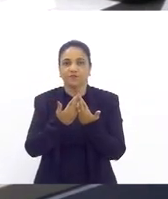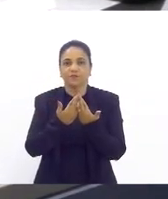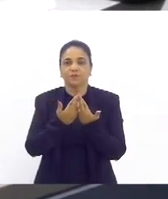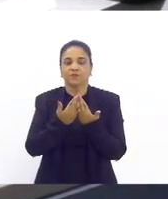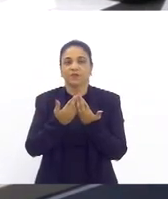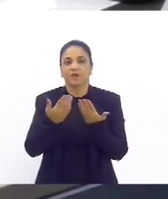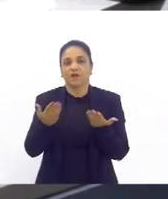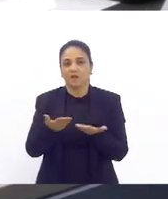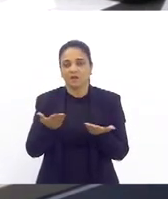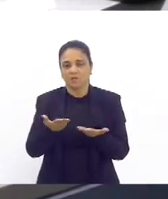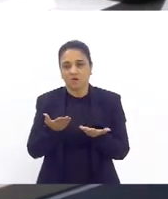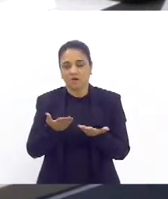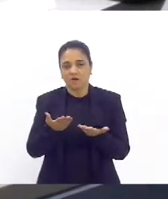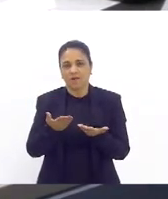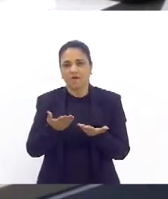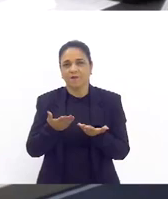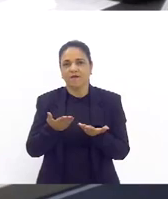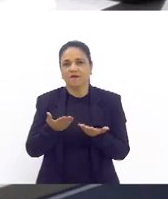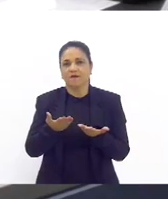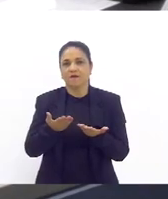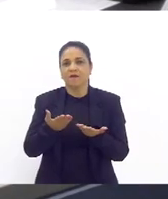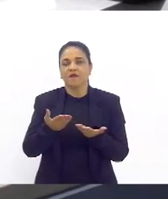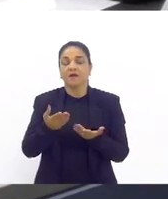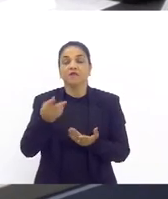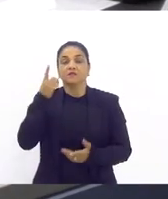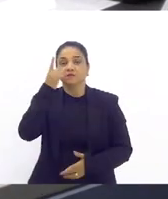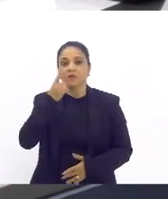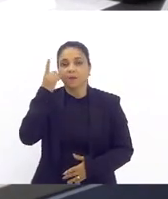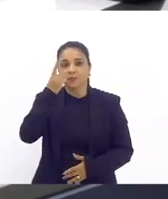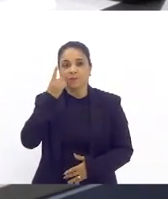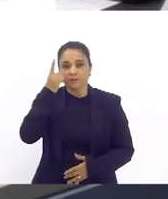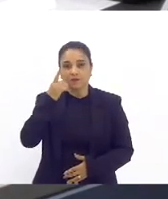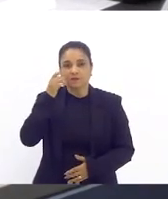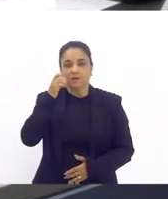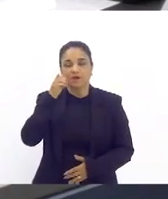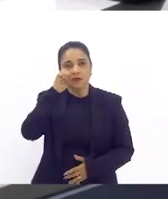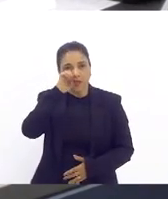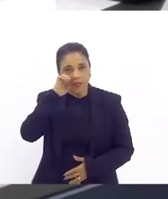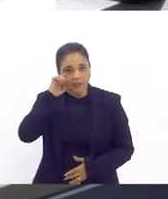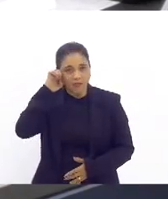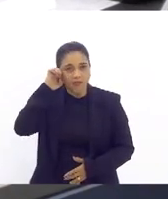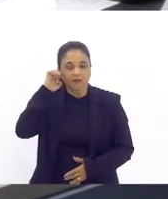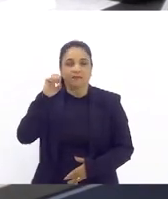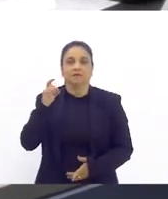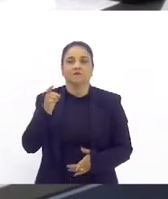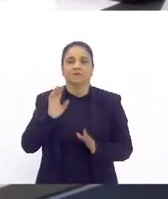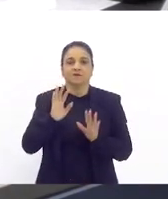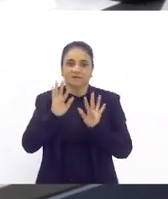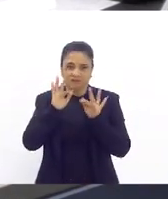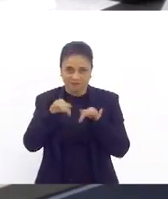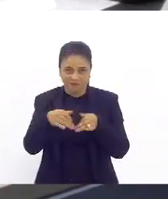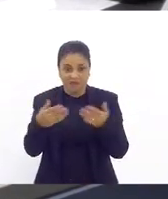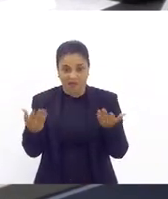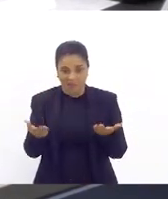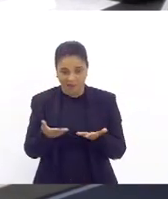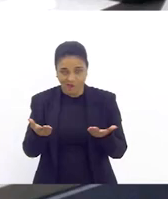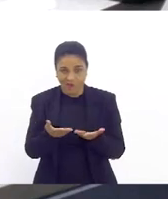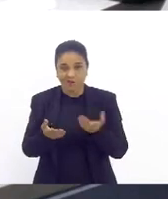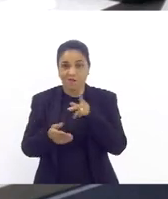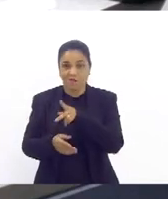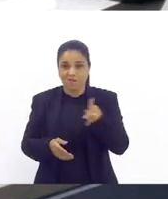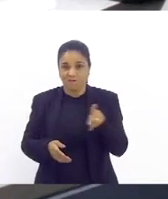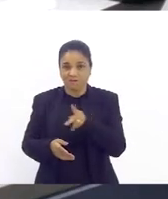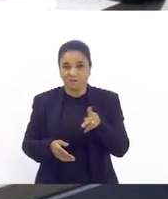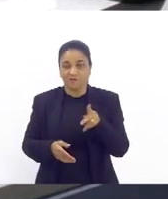em seguida para professora para deputada Élica e vamos então encerrar agora por último professor da